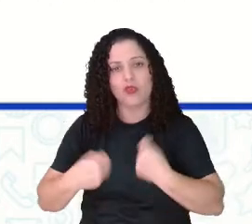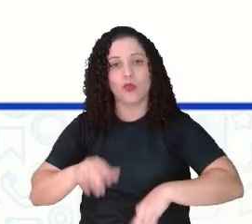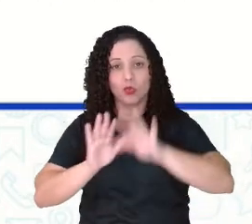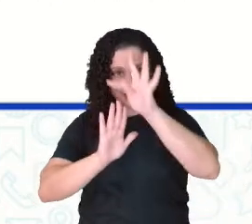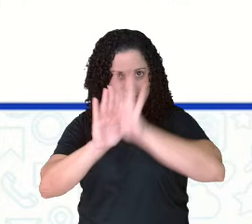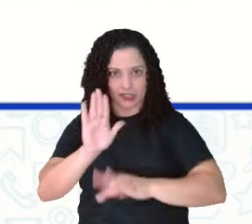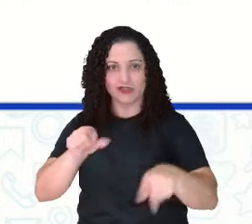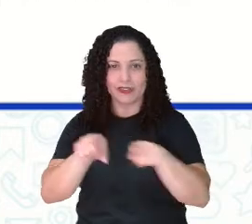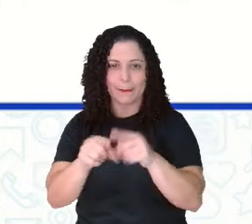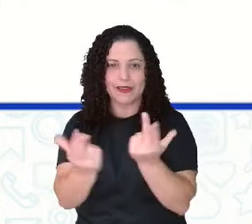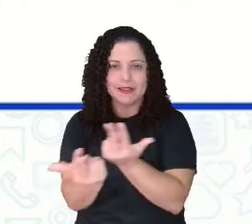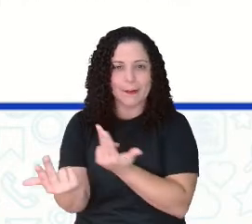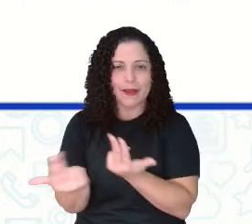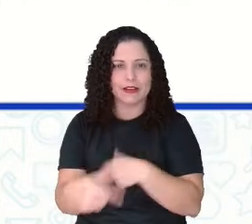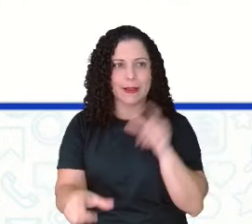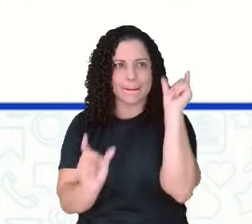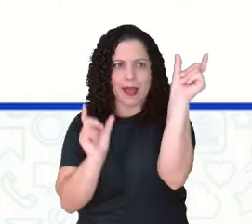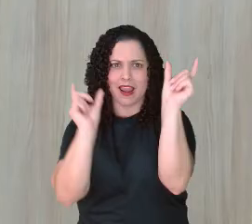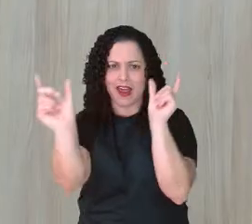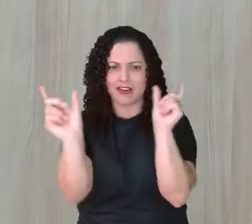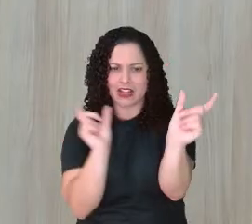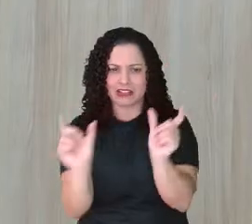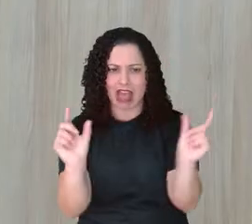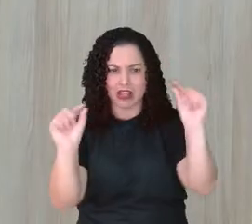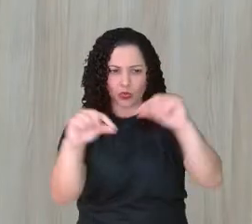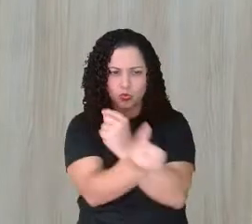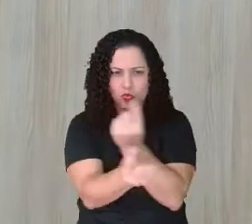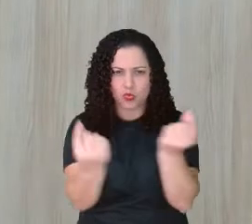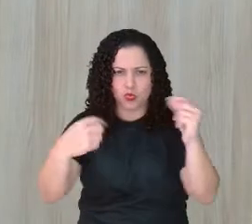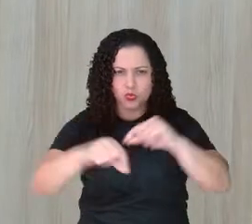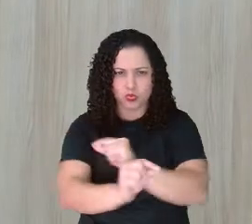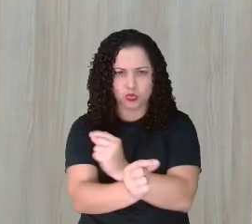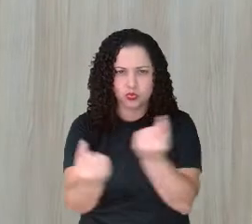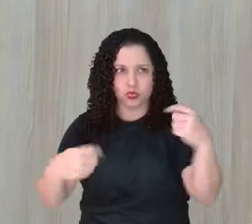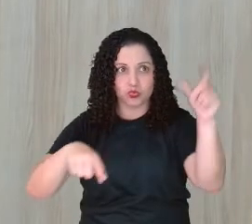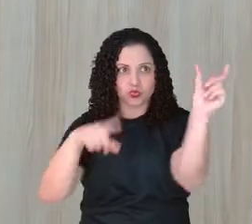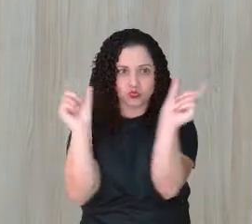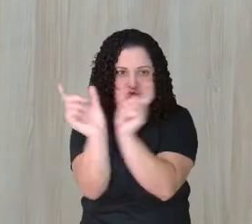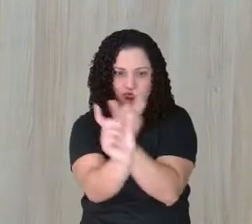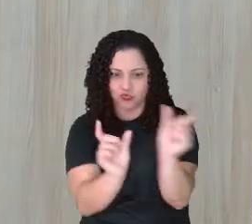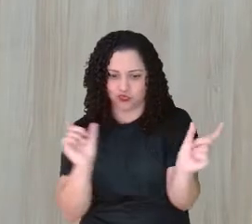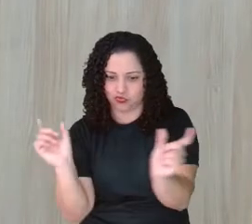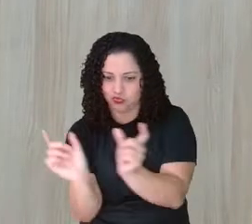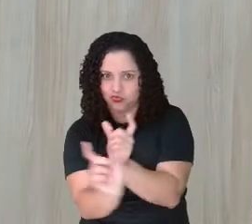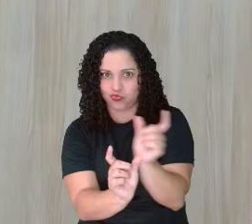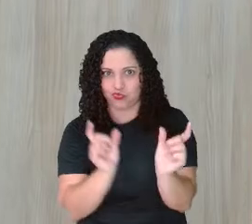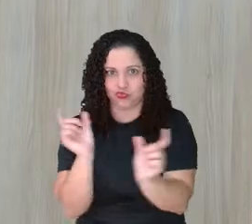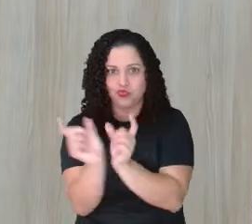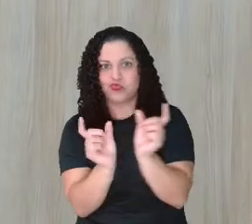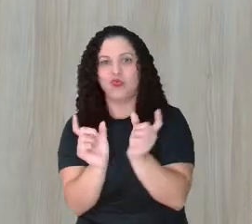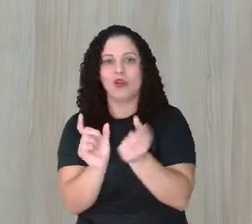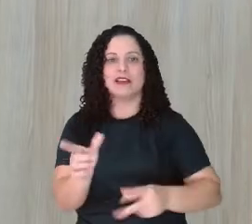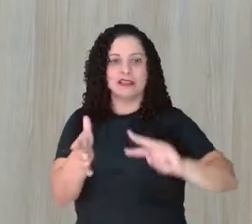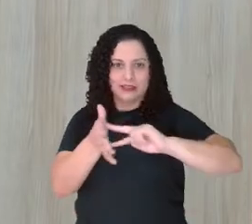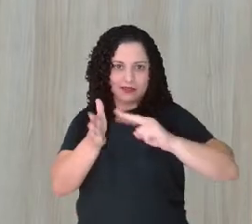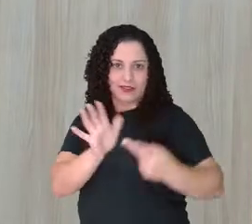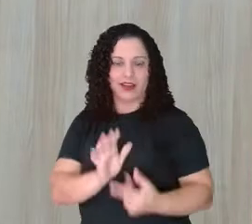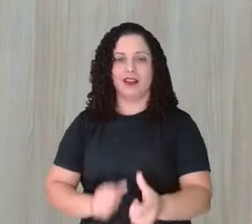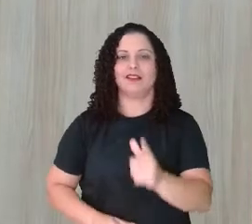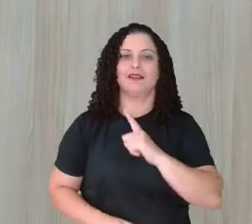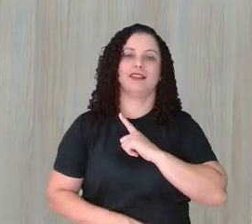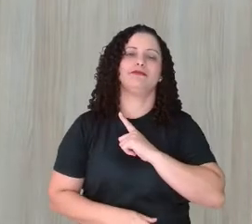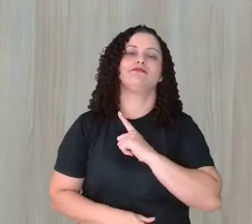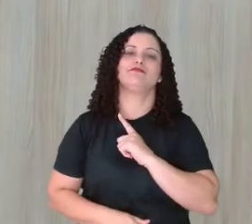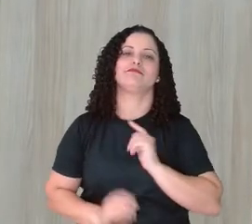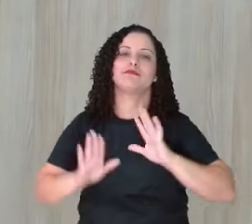de palavras que juntas produzem sentido, certo? Então, quando a gente tem aí palavras